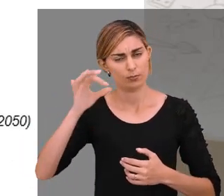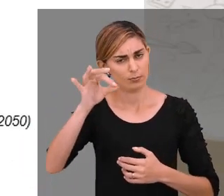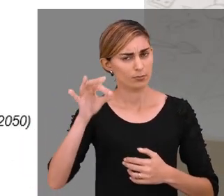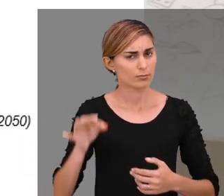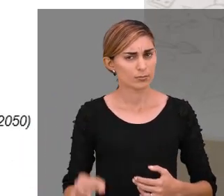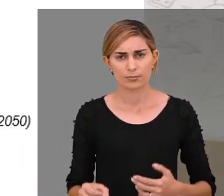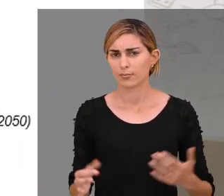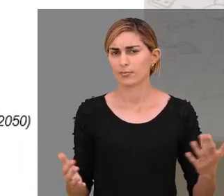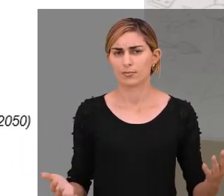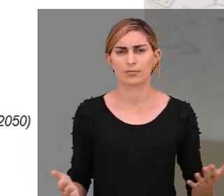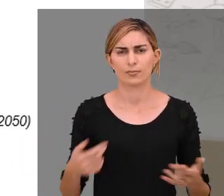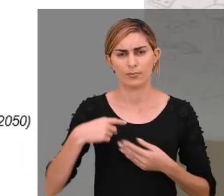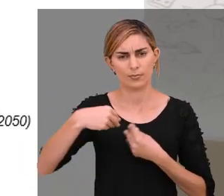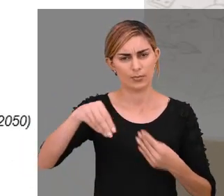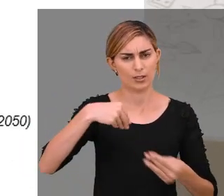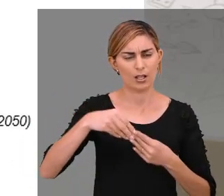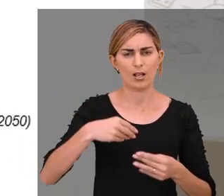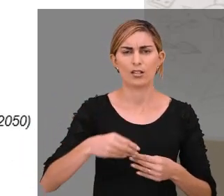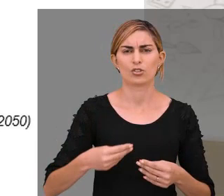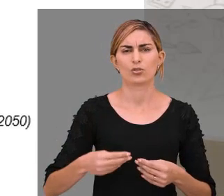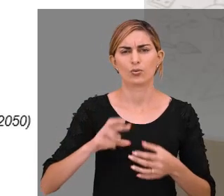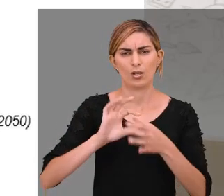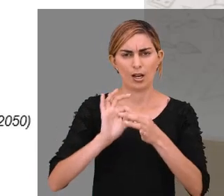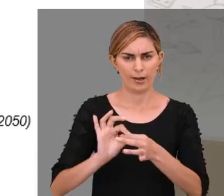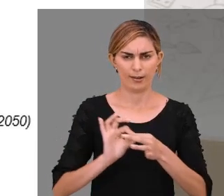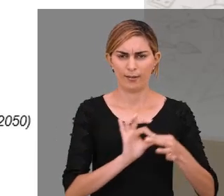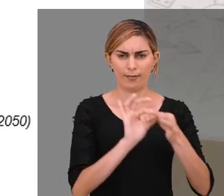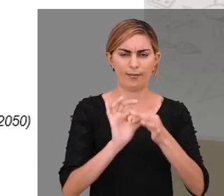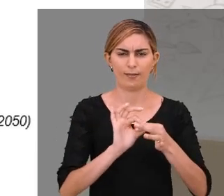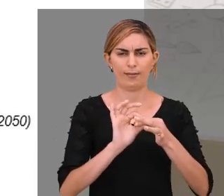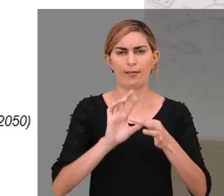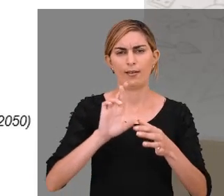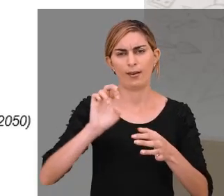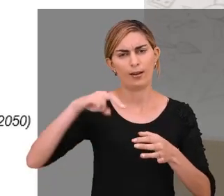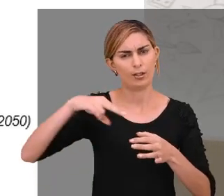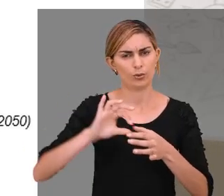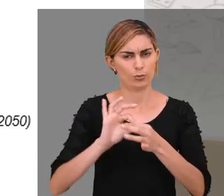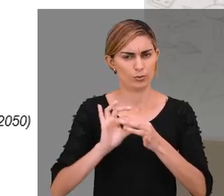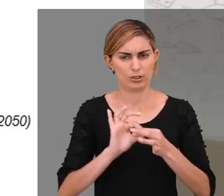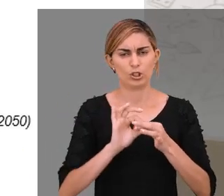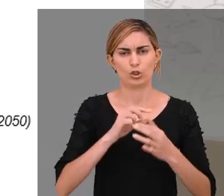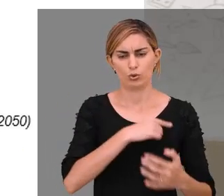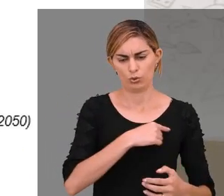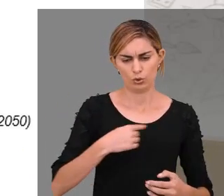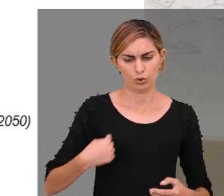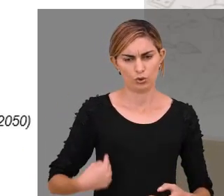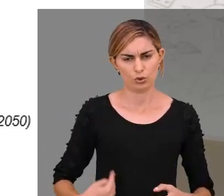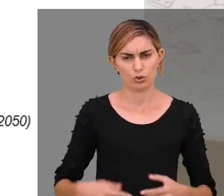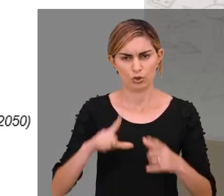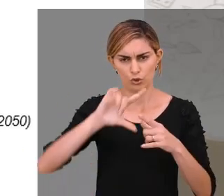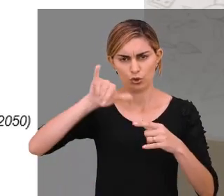37,94% de reciclagem do plástico. No Reino Unido, 31,45%. No Japão,